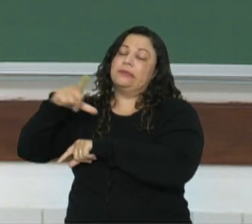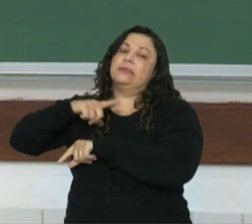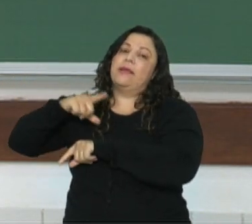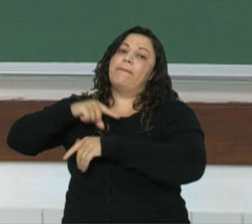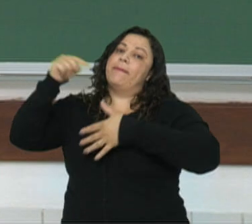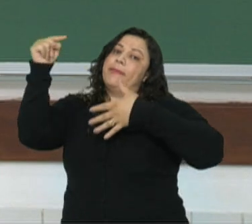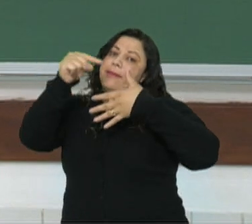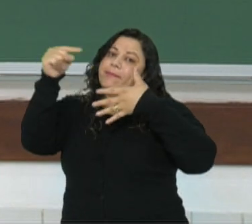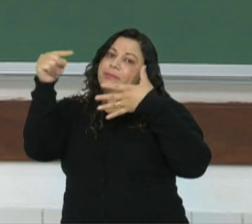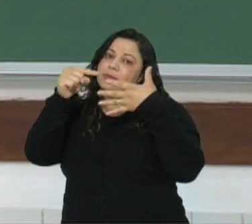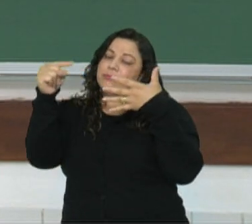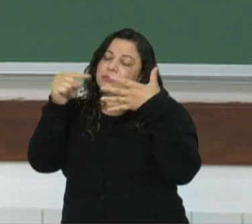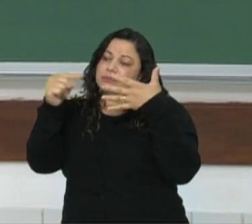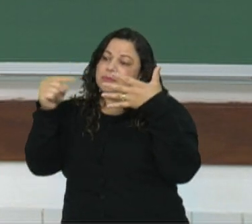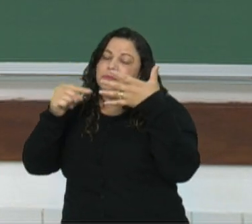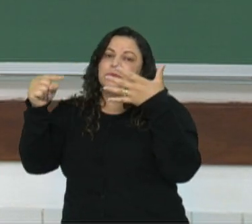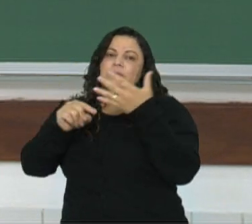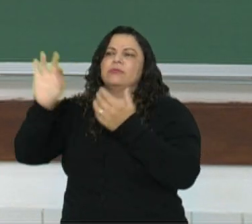tais